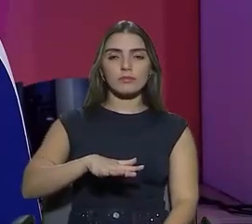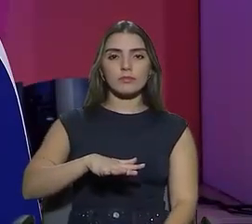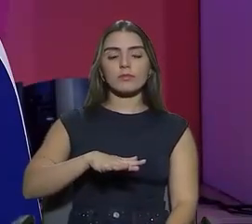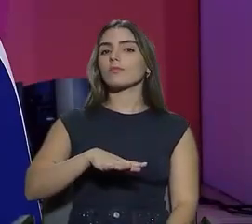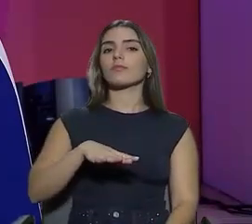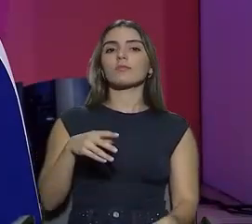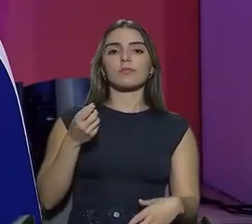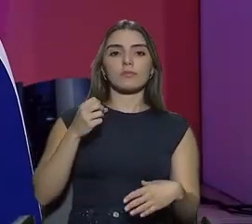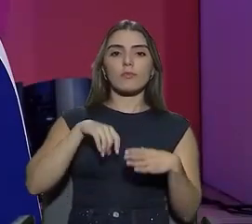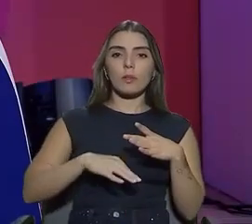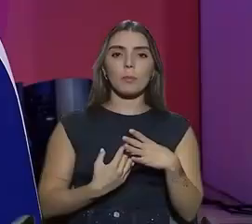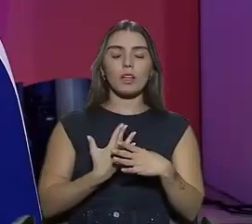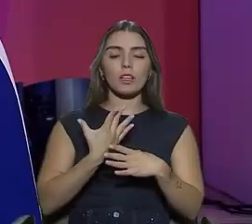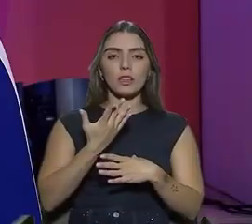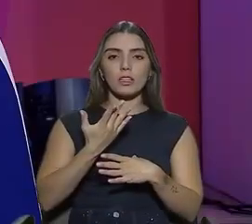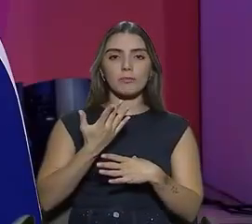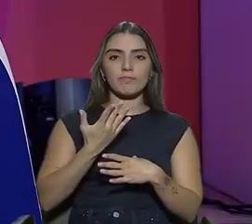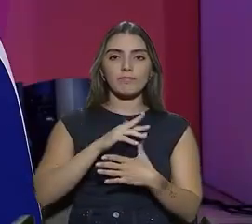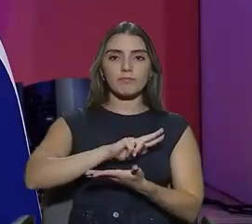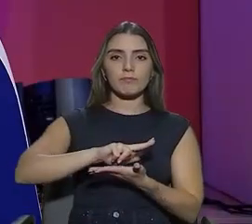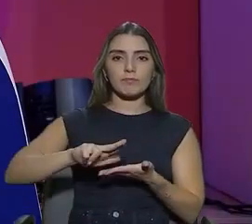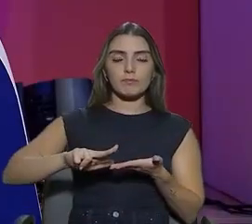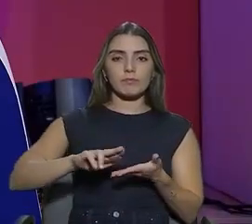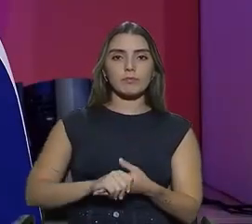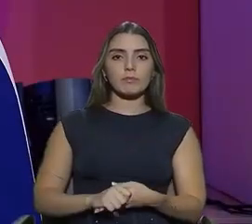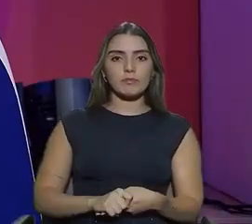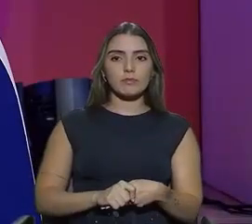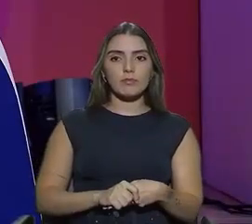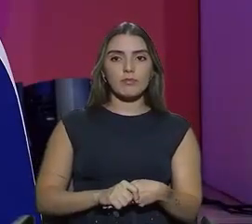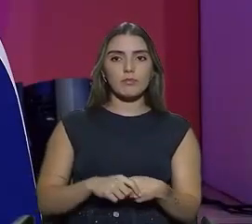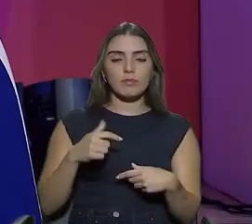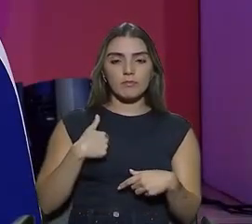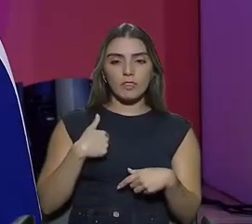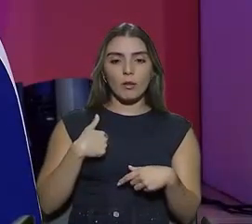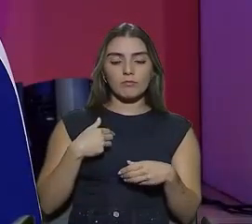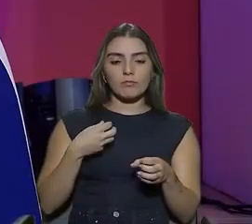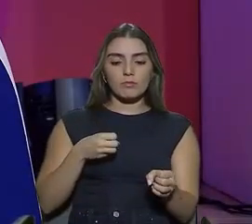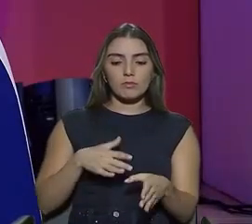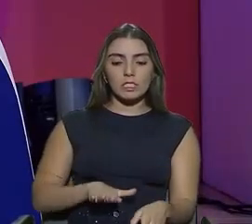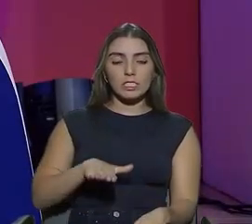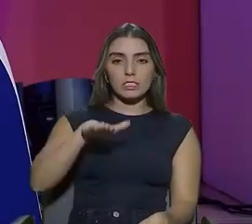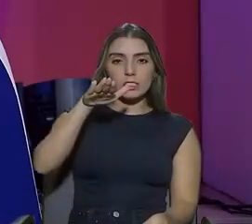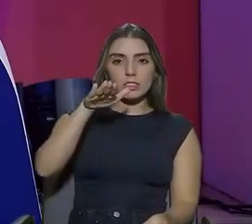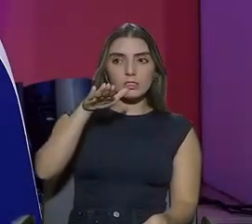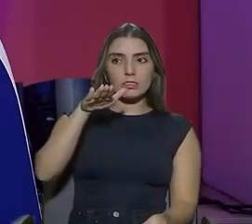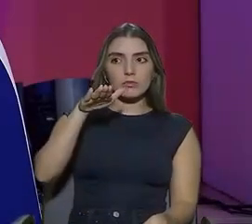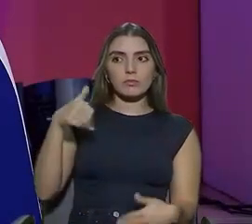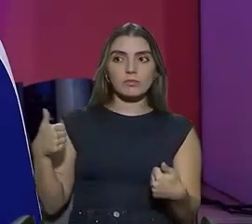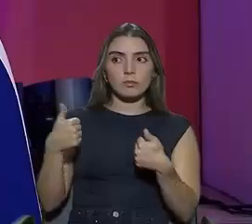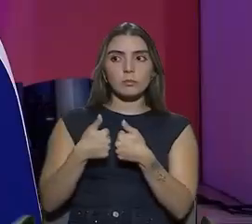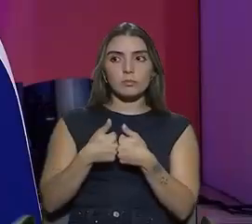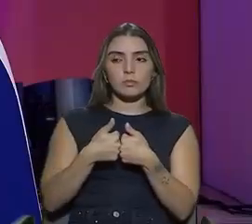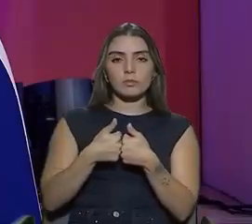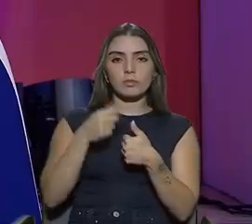né? Então, eu fui criada perto de pessoas que são ligadas, as mãos dessas pessoas